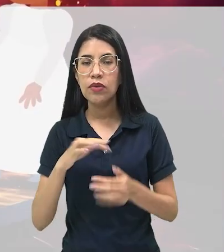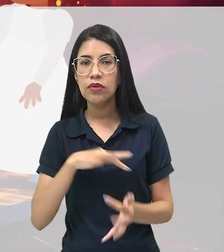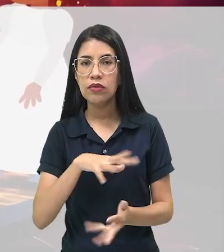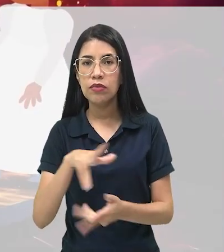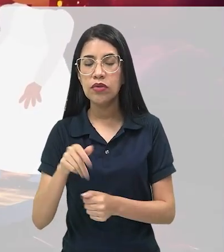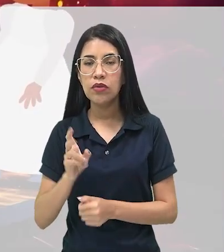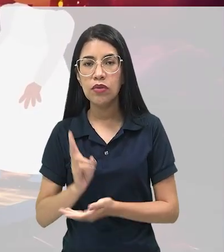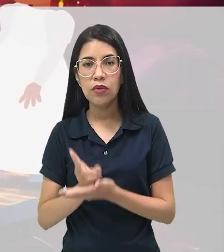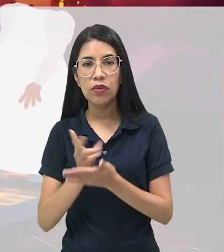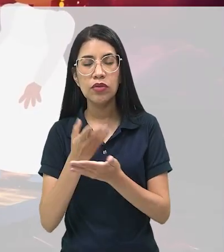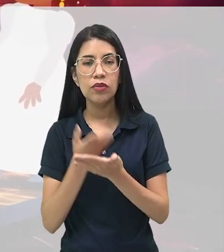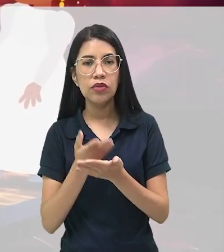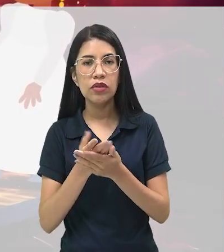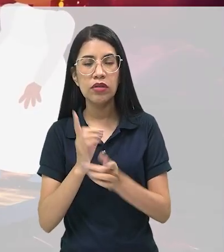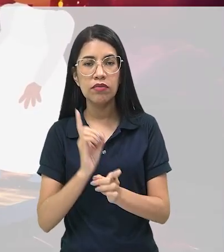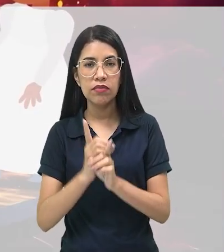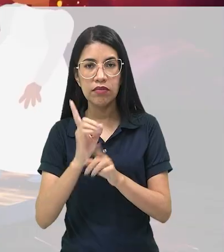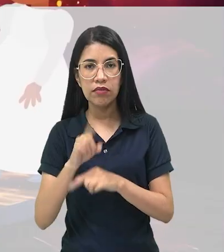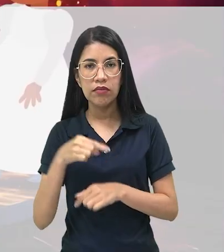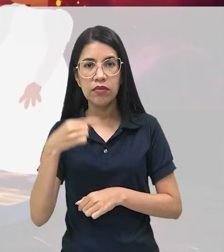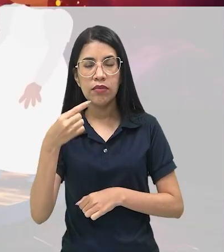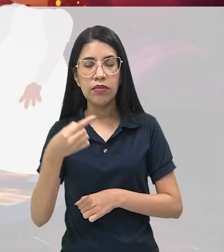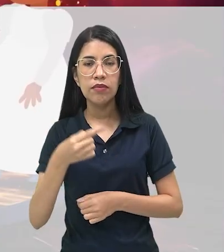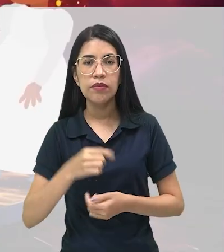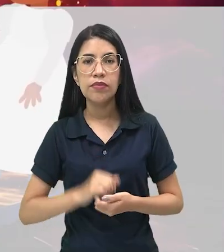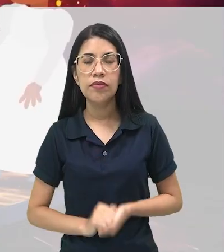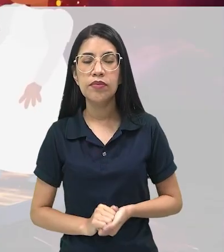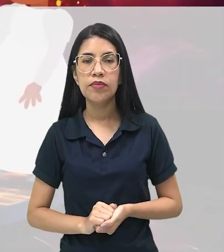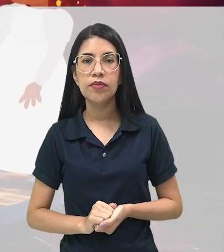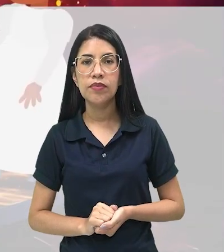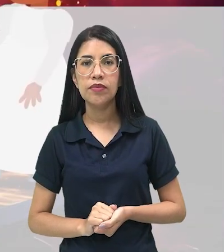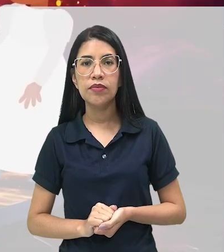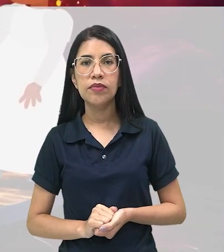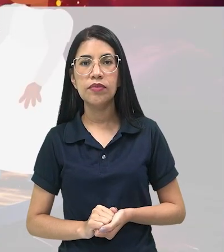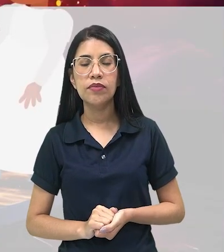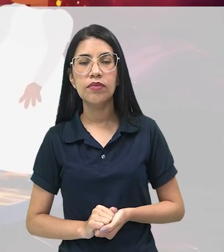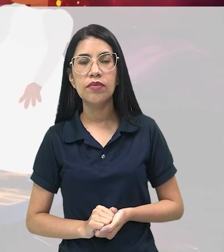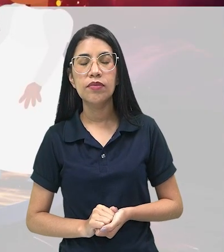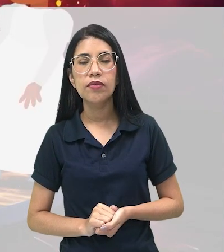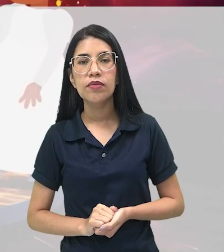Continue explorando e até a próxima, jovens aventureiros!